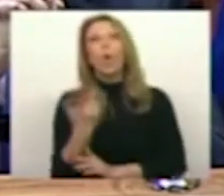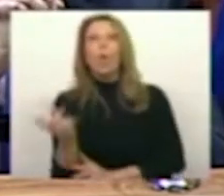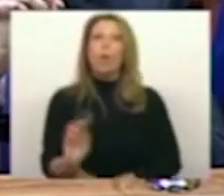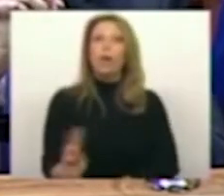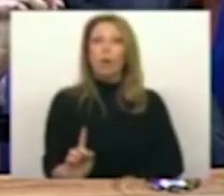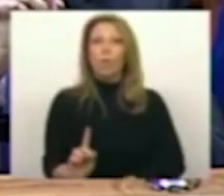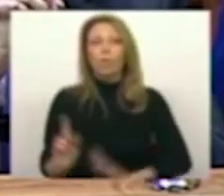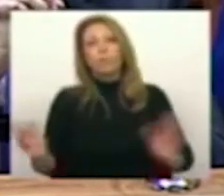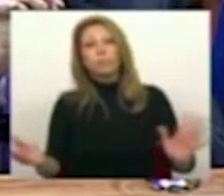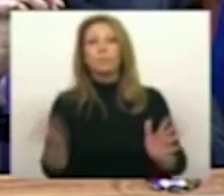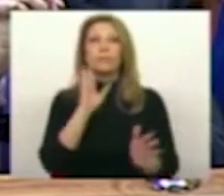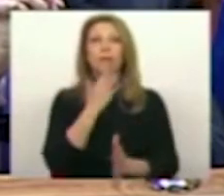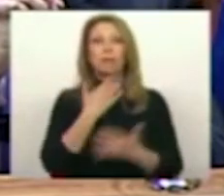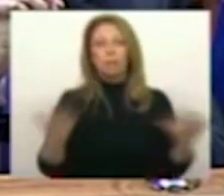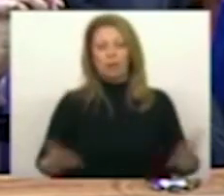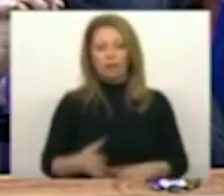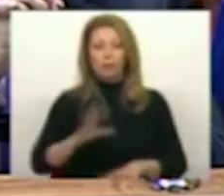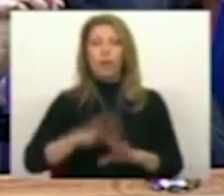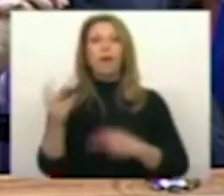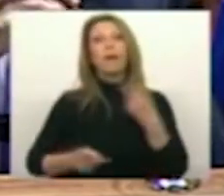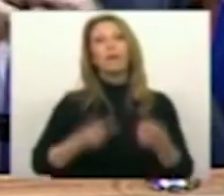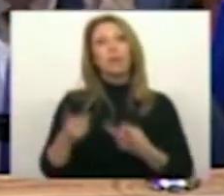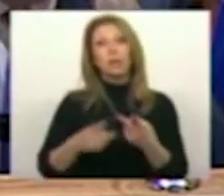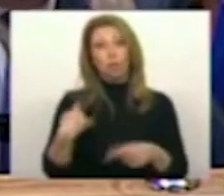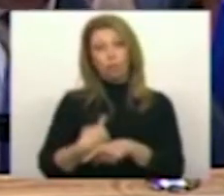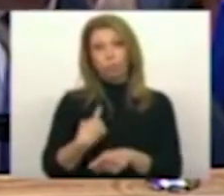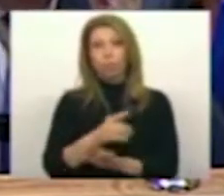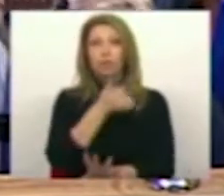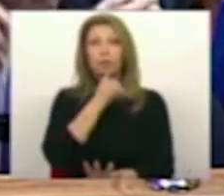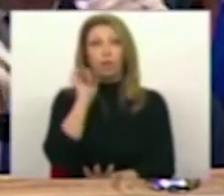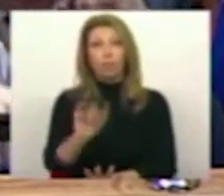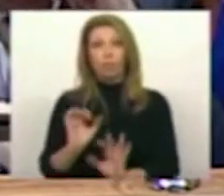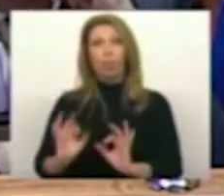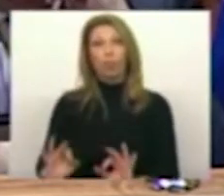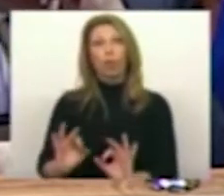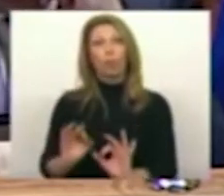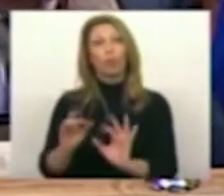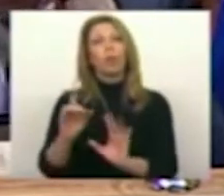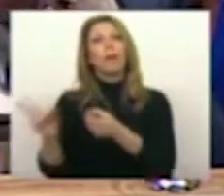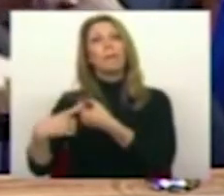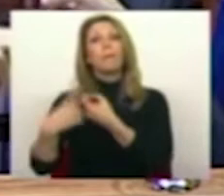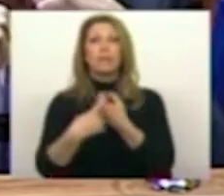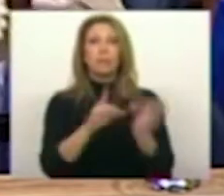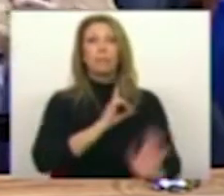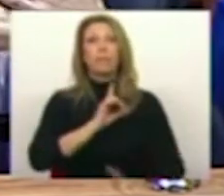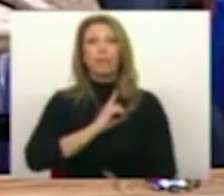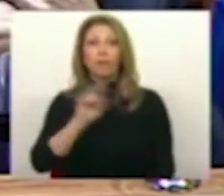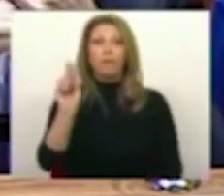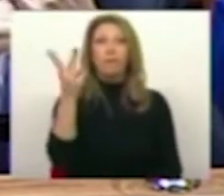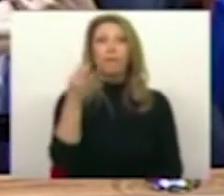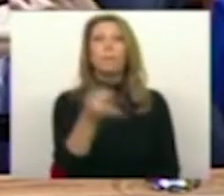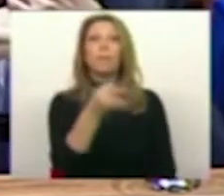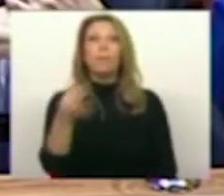Por avaliação ou por decisão dos próprios parceiros privados, 2 dessas PPPs